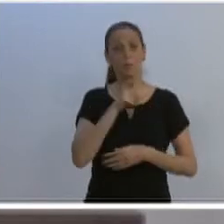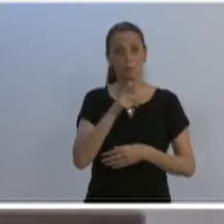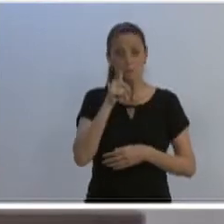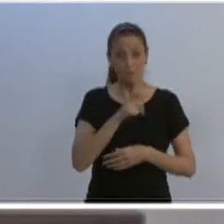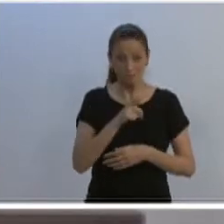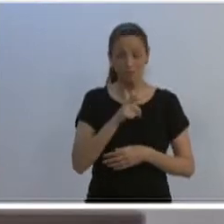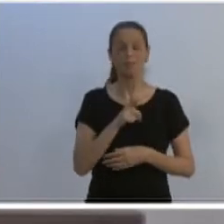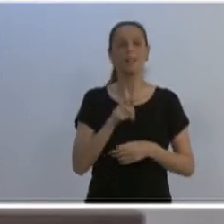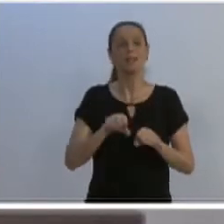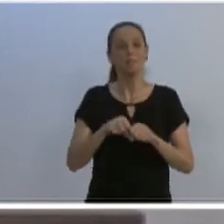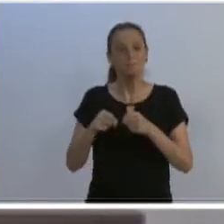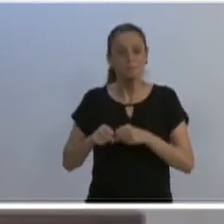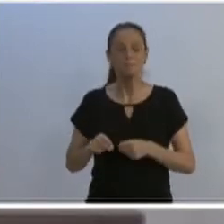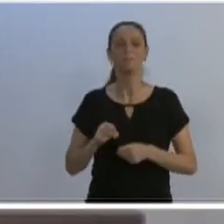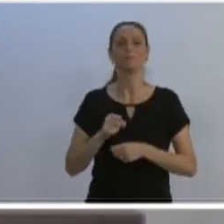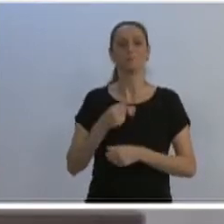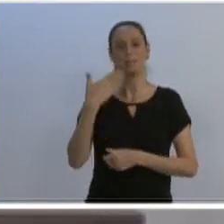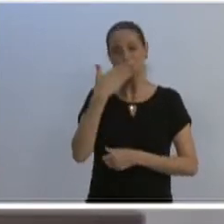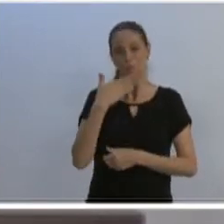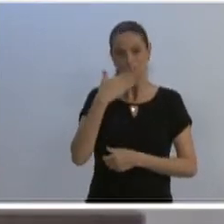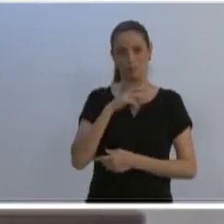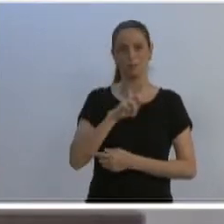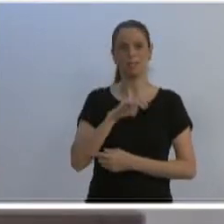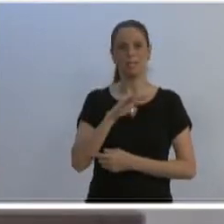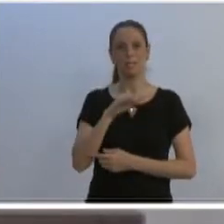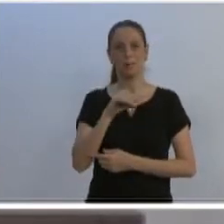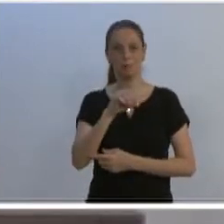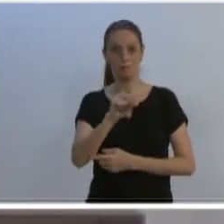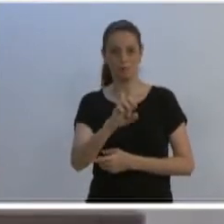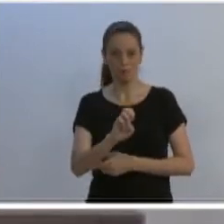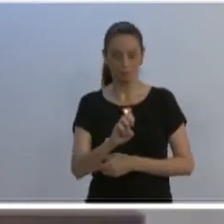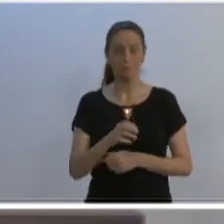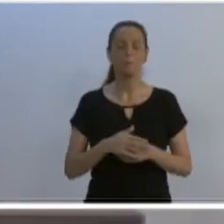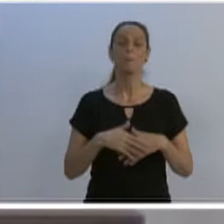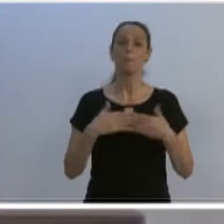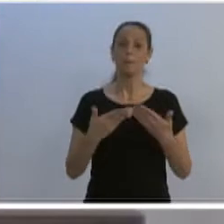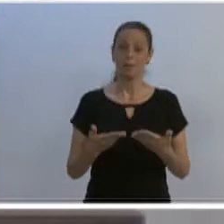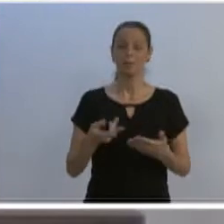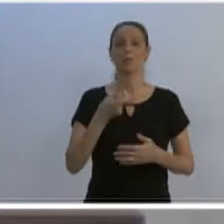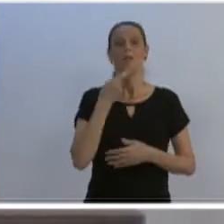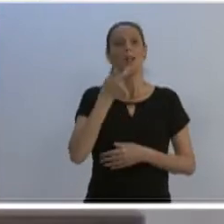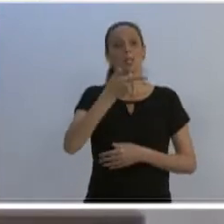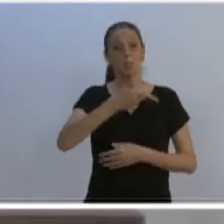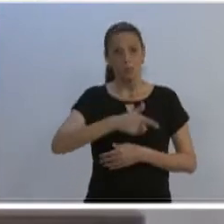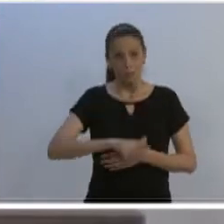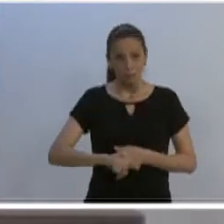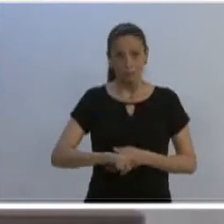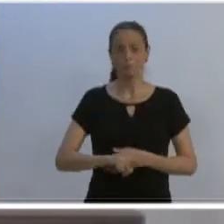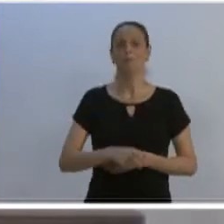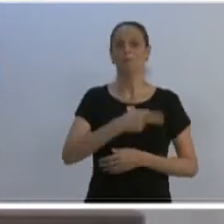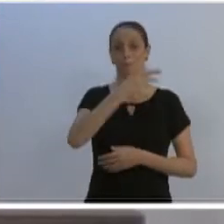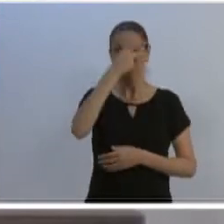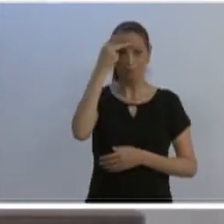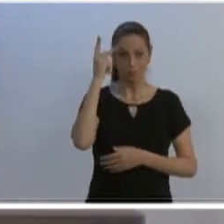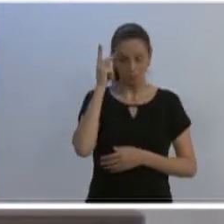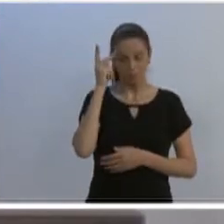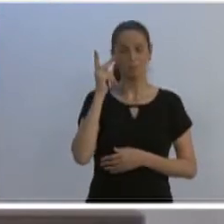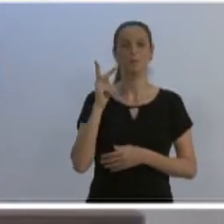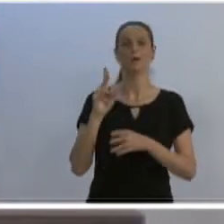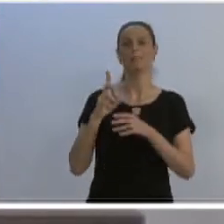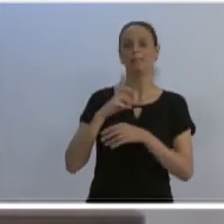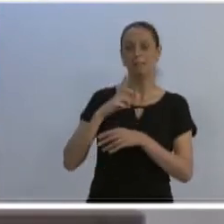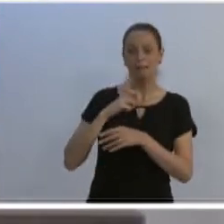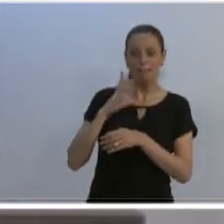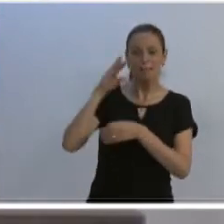de glicose. Então, é importante salientar aqui, mais uma vez, quero reforçar as pessoas, principalmente aquelas que têm um histórico familiar,